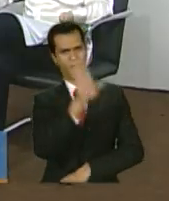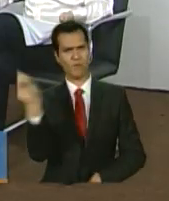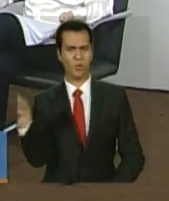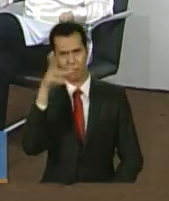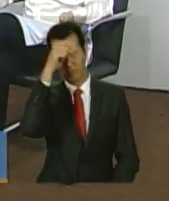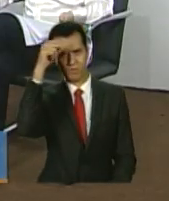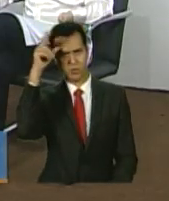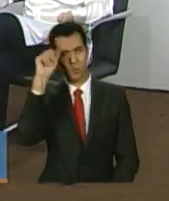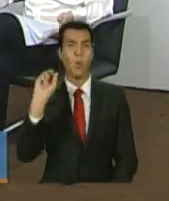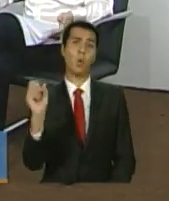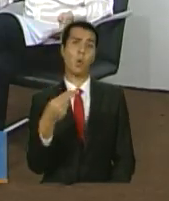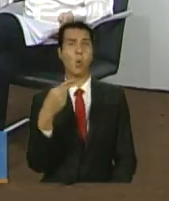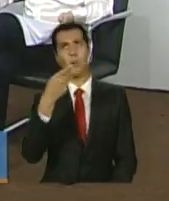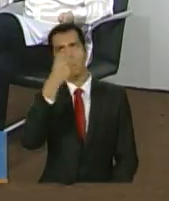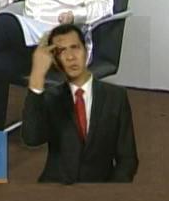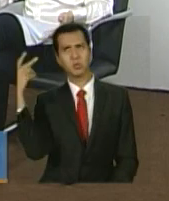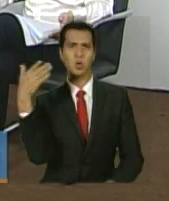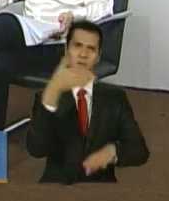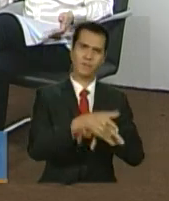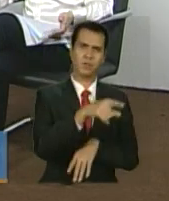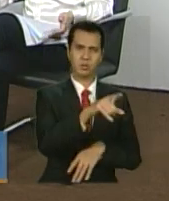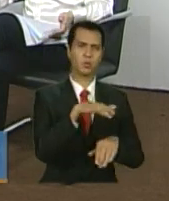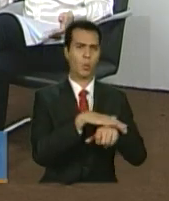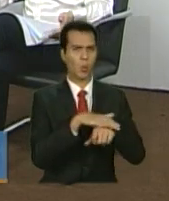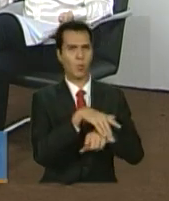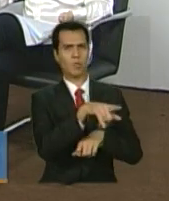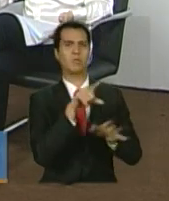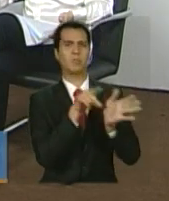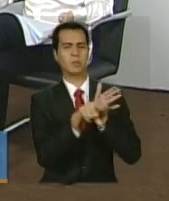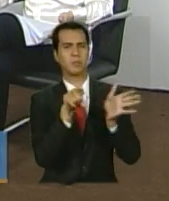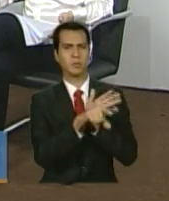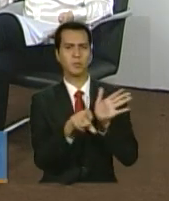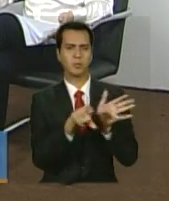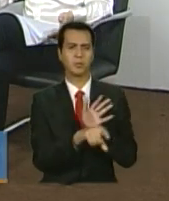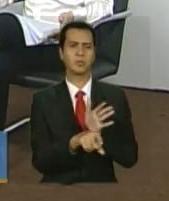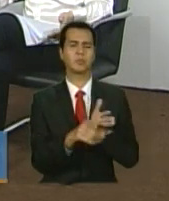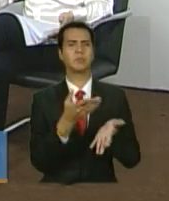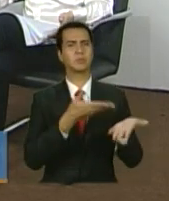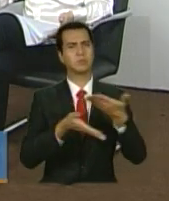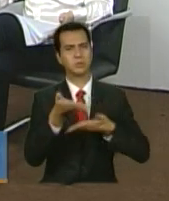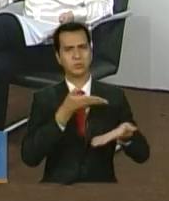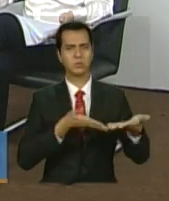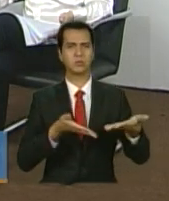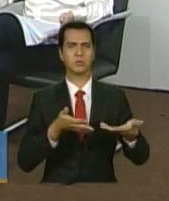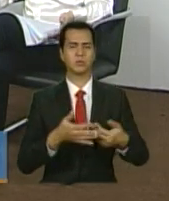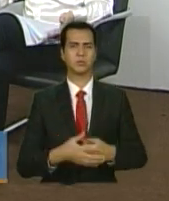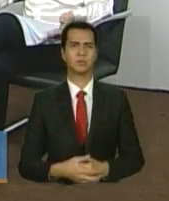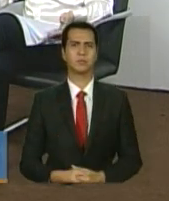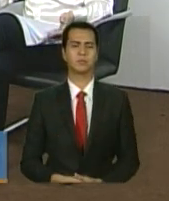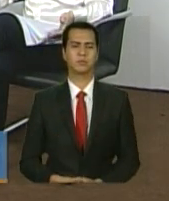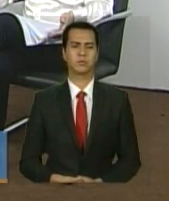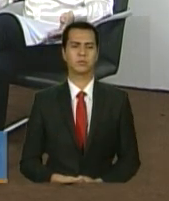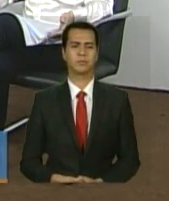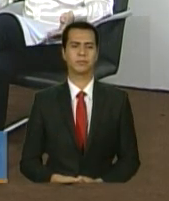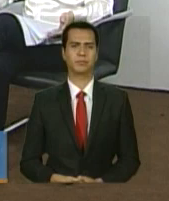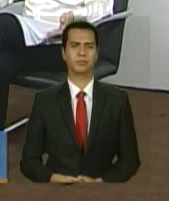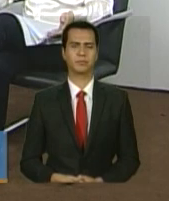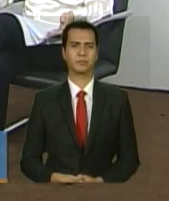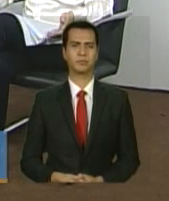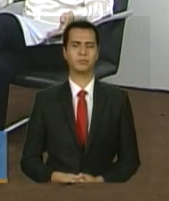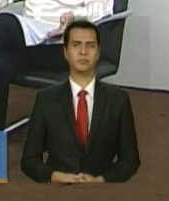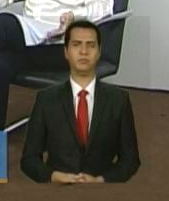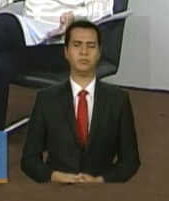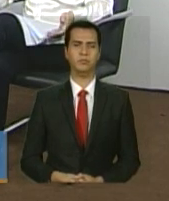veio alguém conversar com a senhora, fazer umas perguntas, dizer. Primeiro você pode saber, até ela pode saber o que é o cadastro